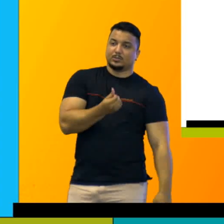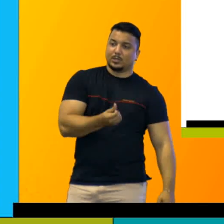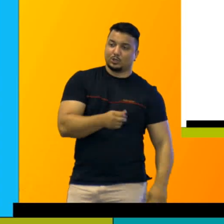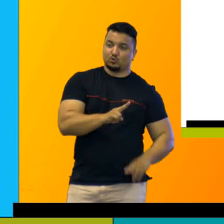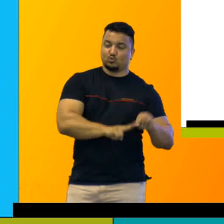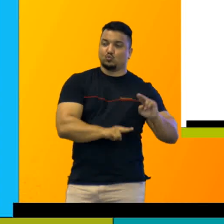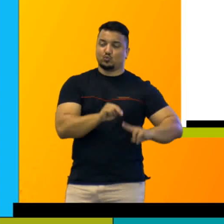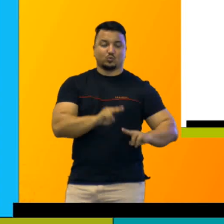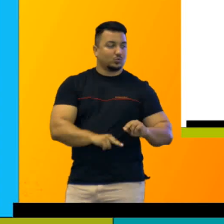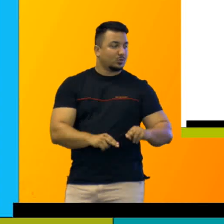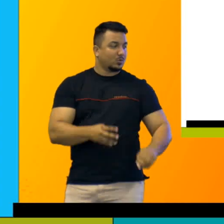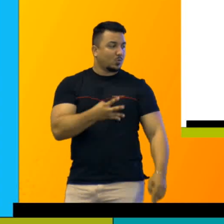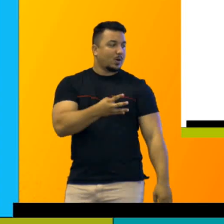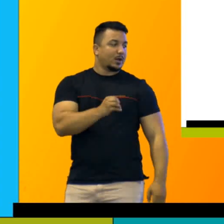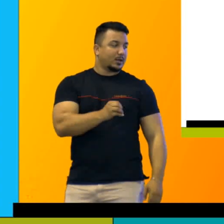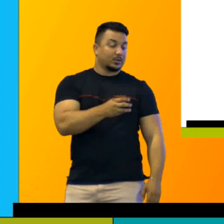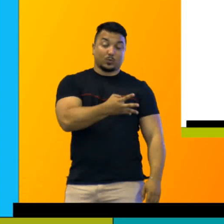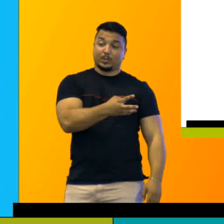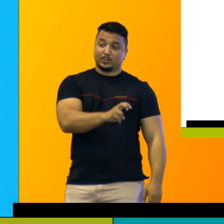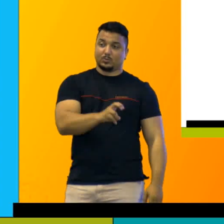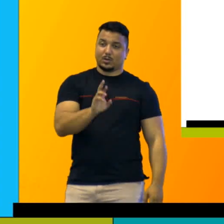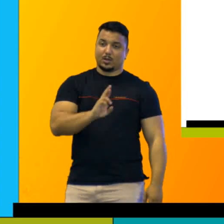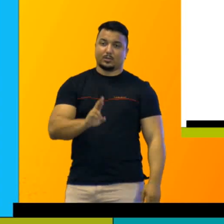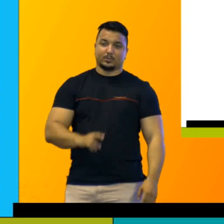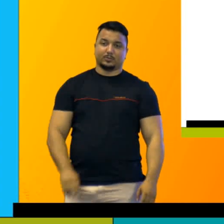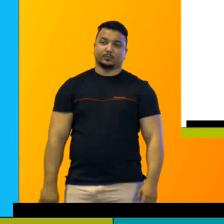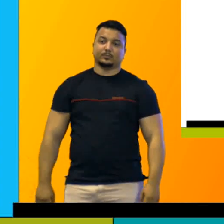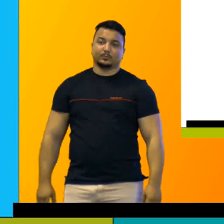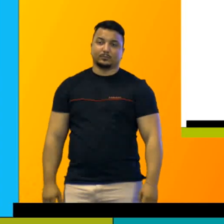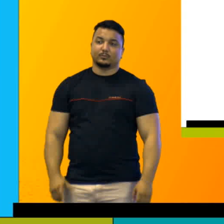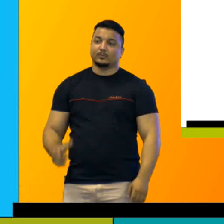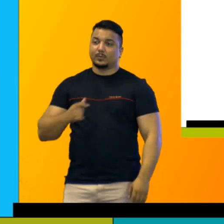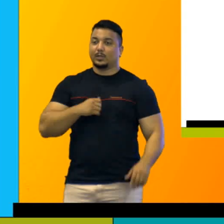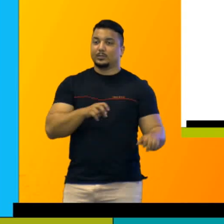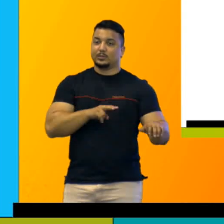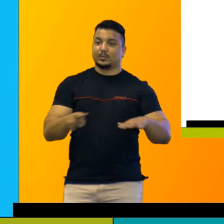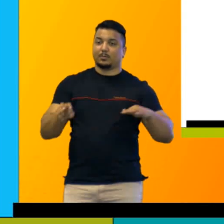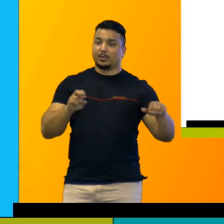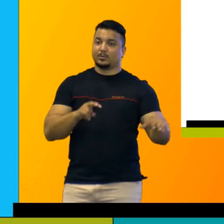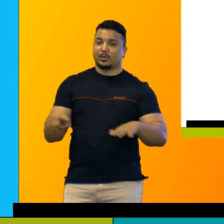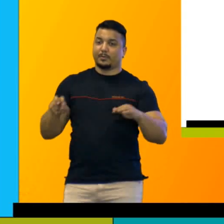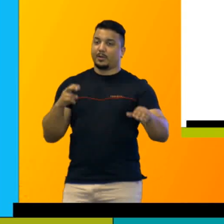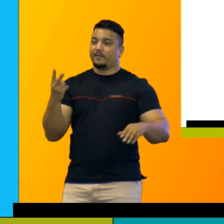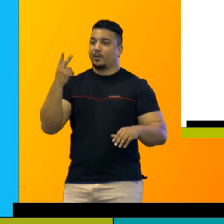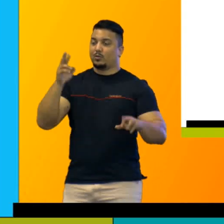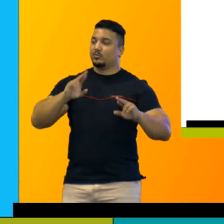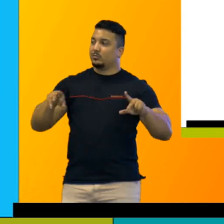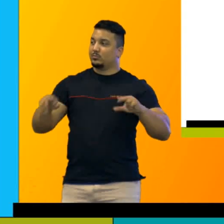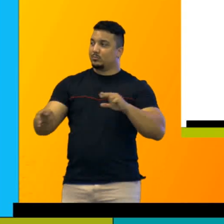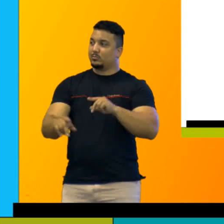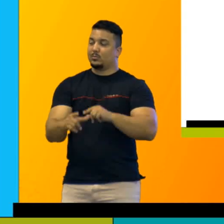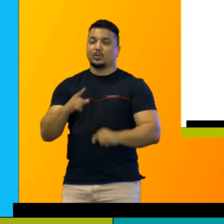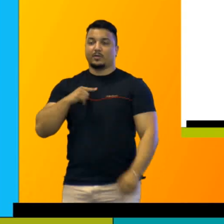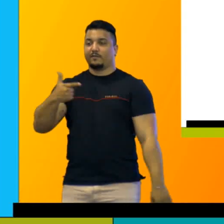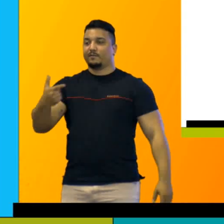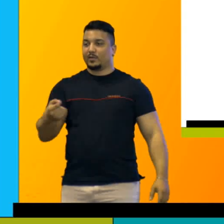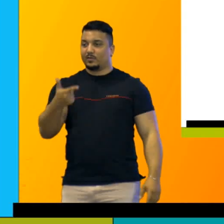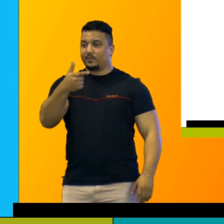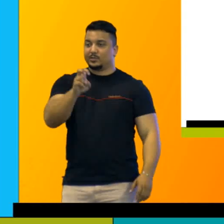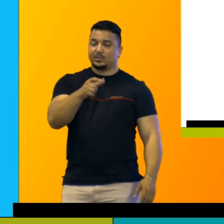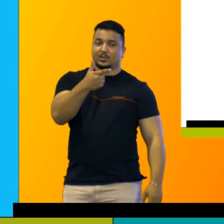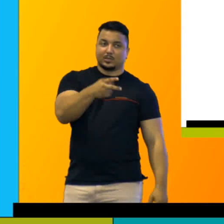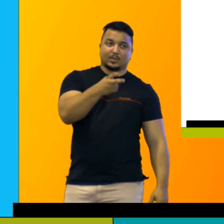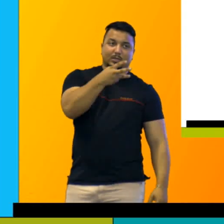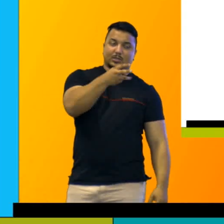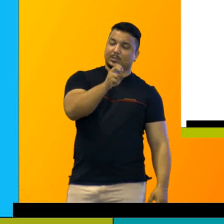de junho, custou R$45. Cada semana aí tem um valor diferente, ó. 20, 25, 20, 35